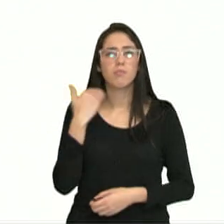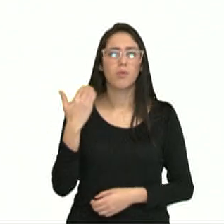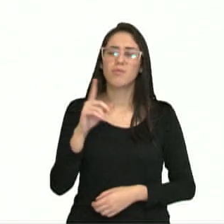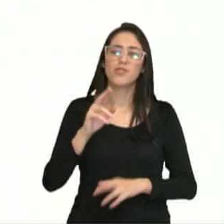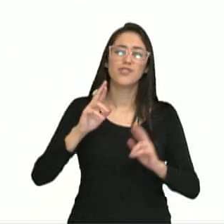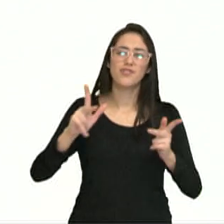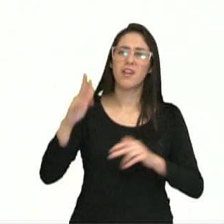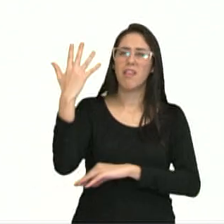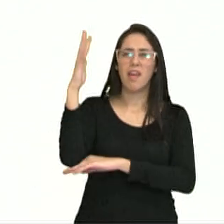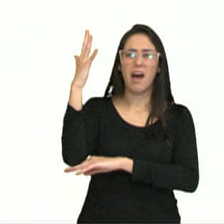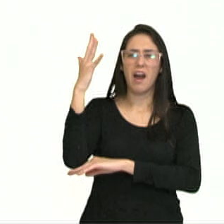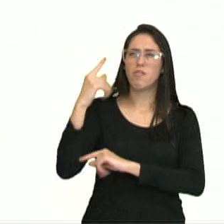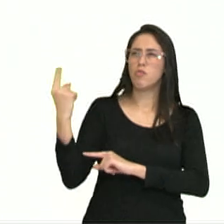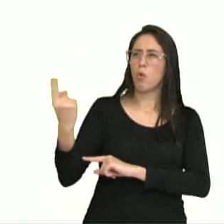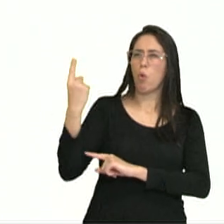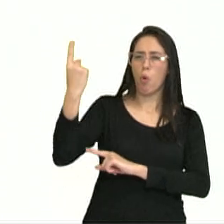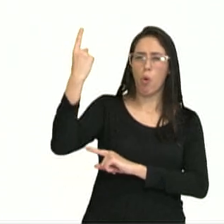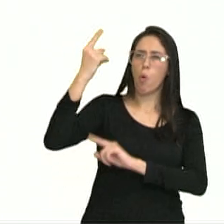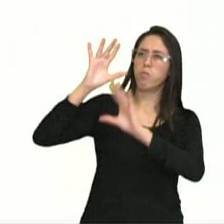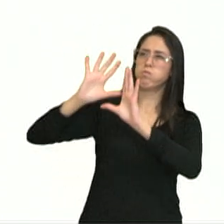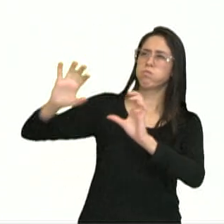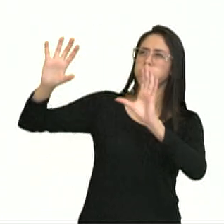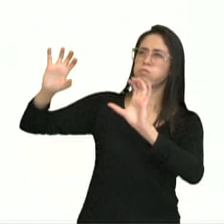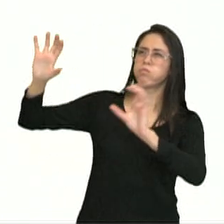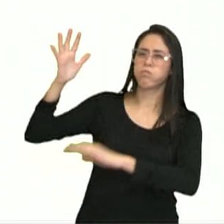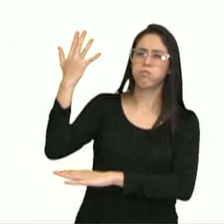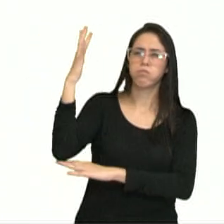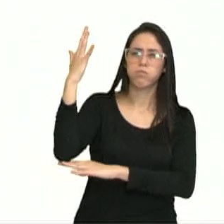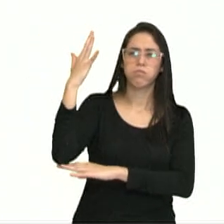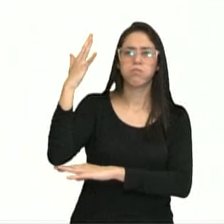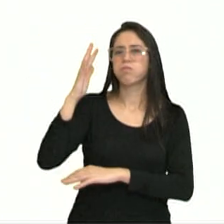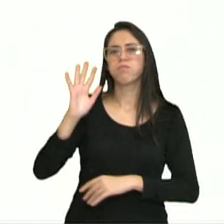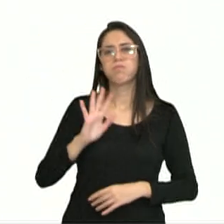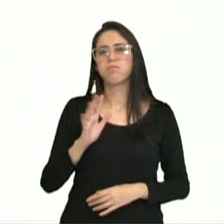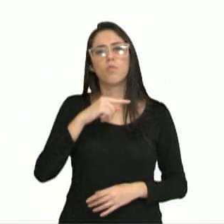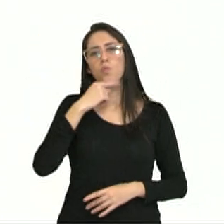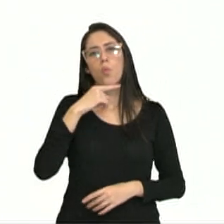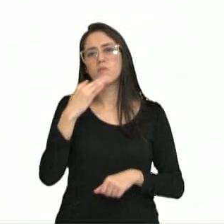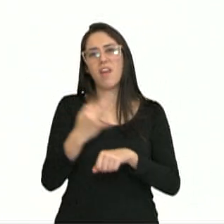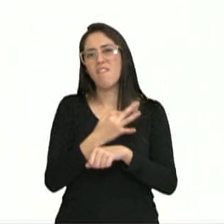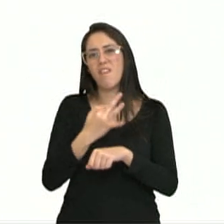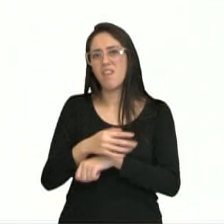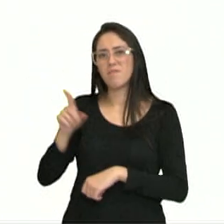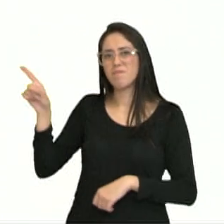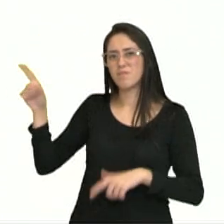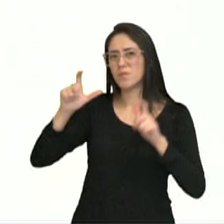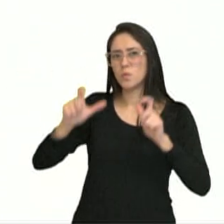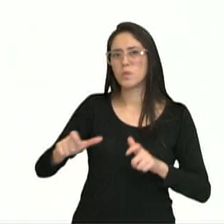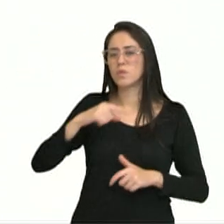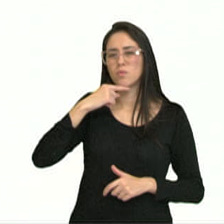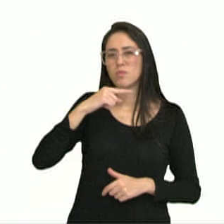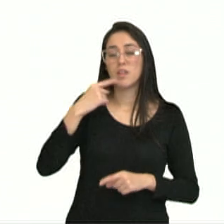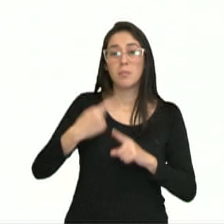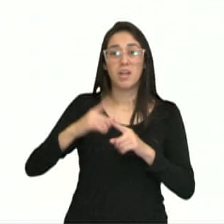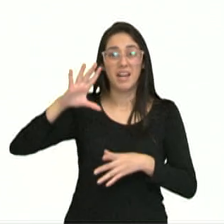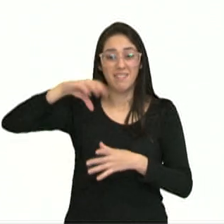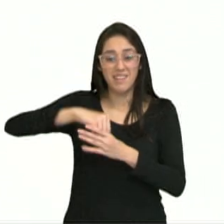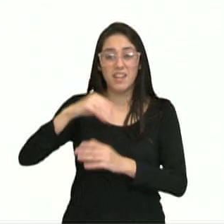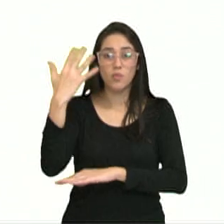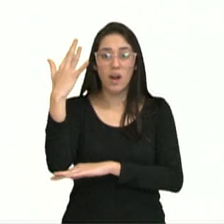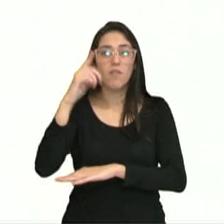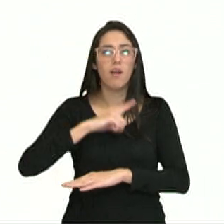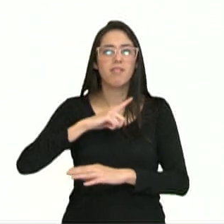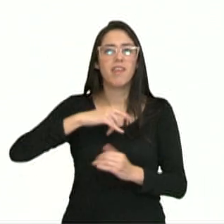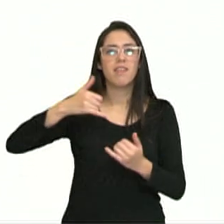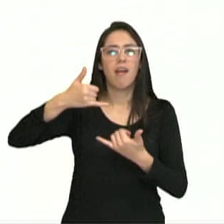ver, que são aquelas árvores de grande porte, né? Não sobreviveriam aqui. Por quê? Porque no interior da árvore tem líquido,